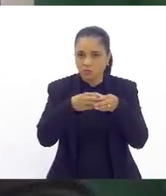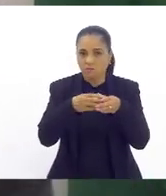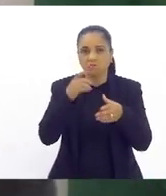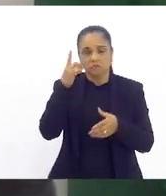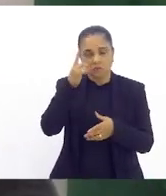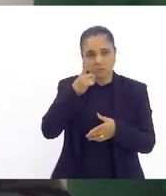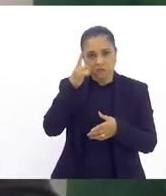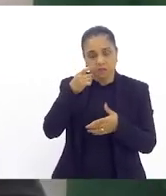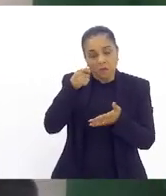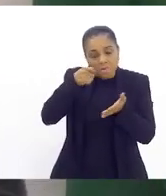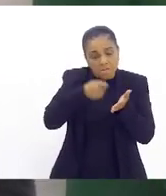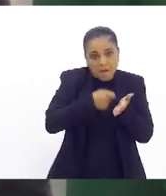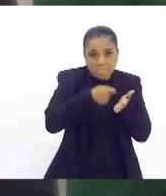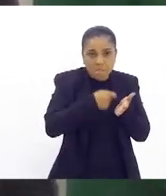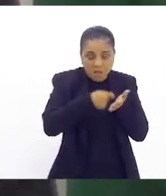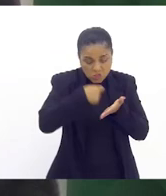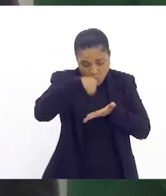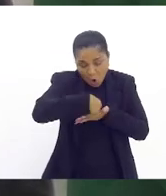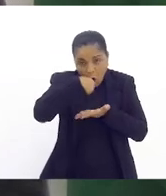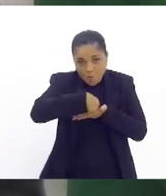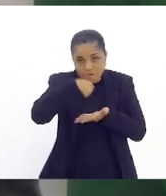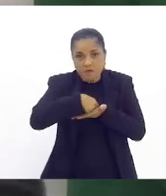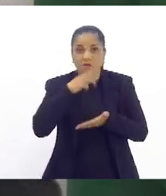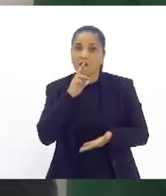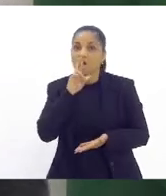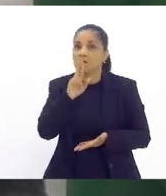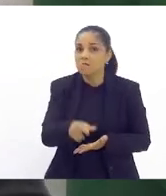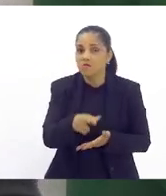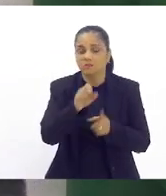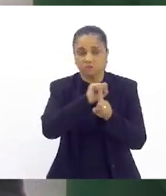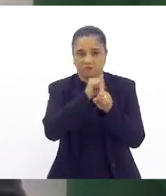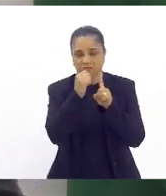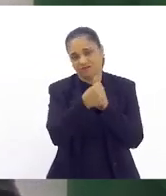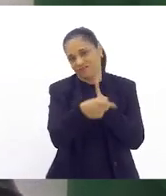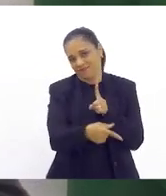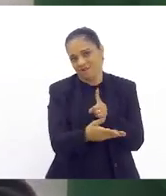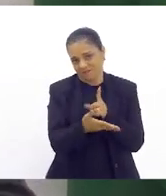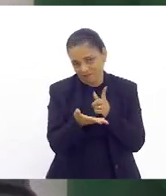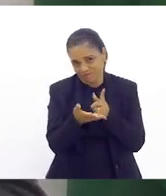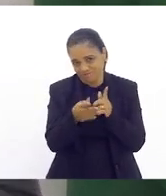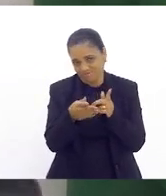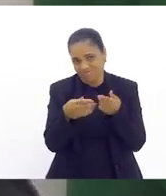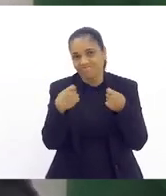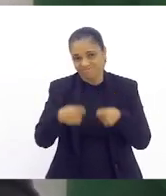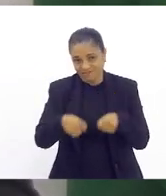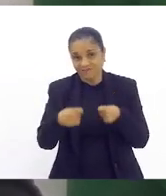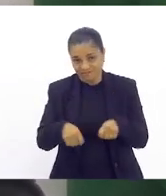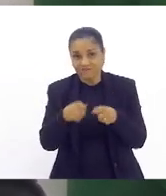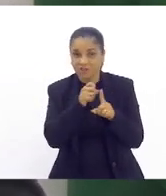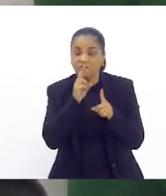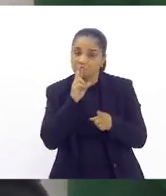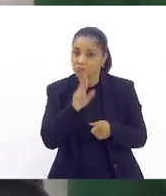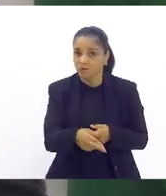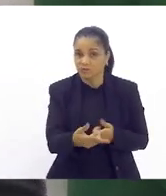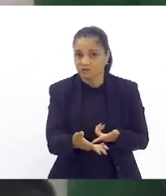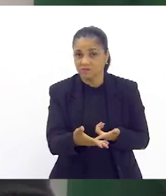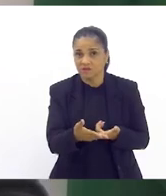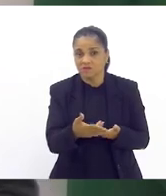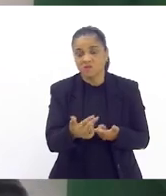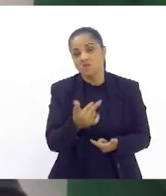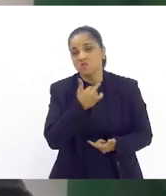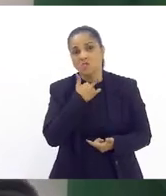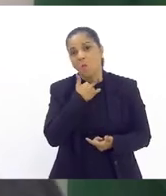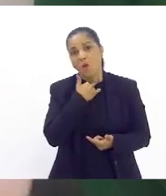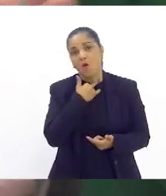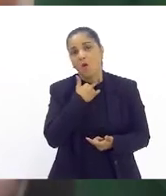uma resposta para a sociedade isso que nós precisamos darmos é a resposta o que não pode